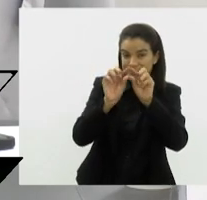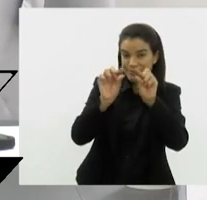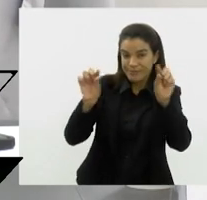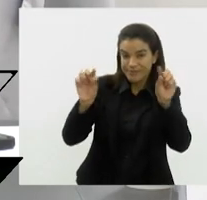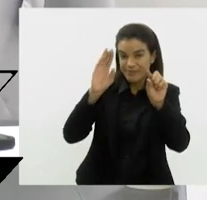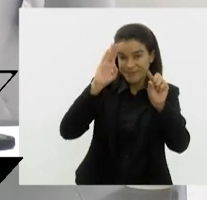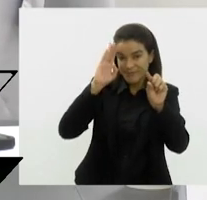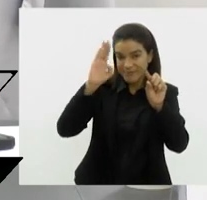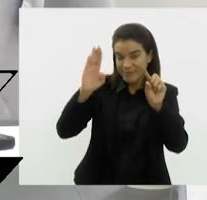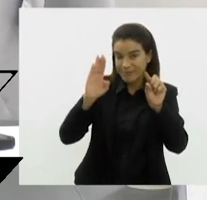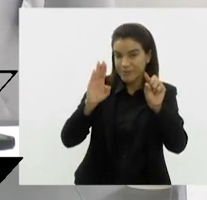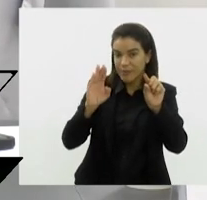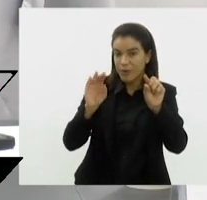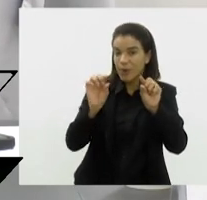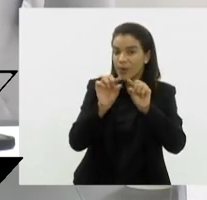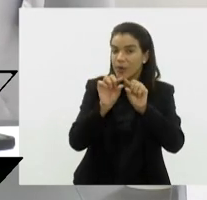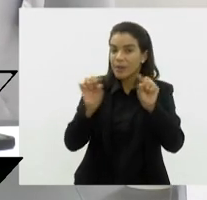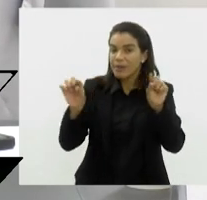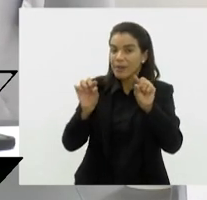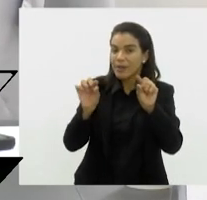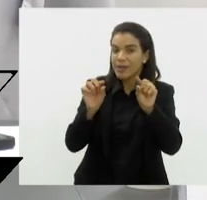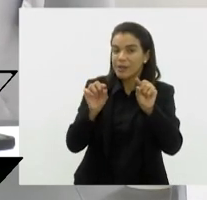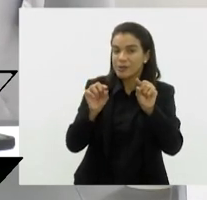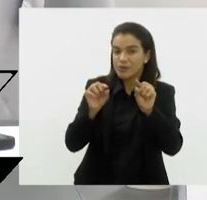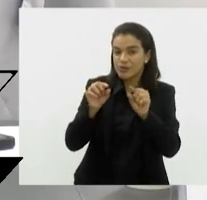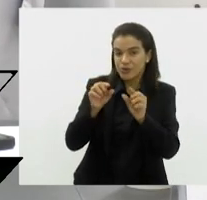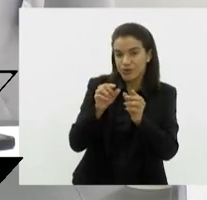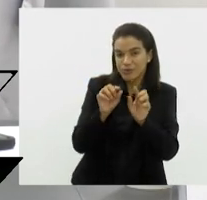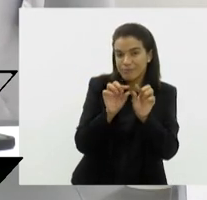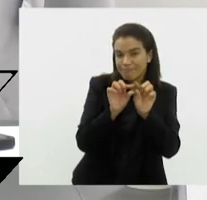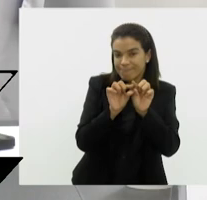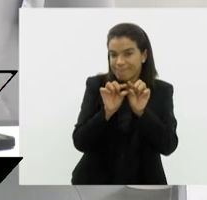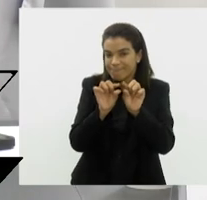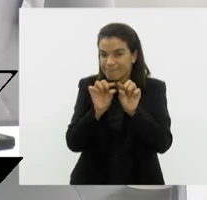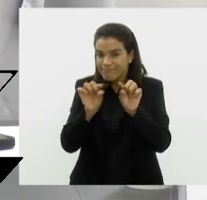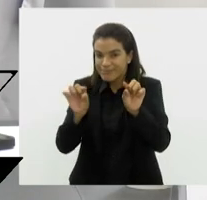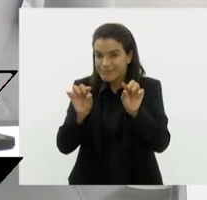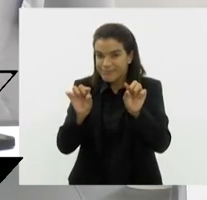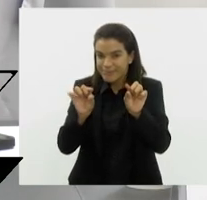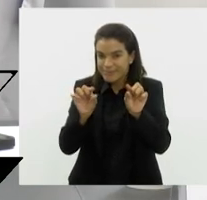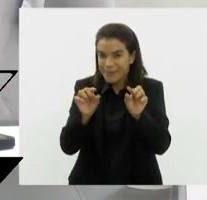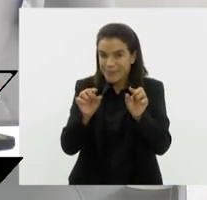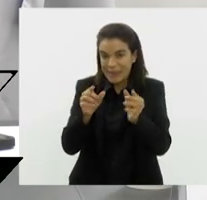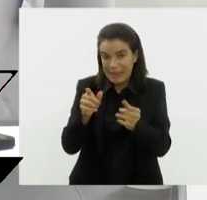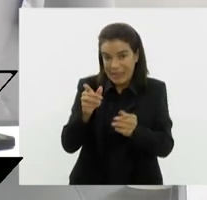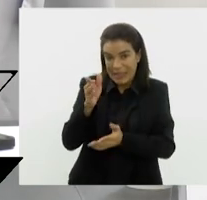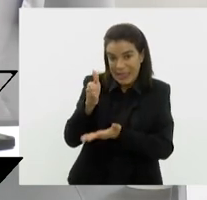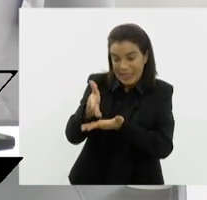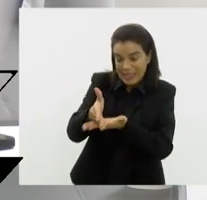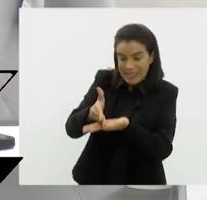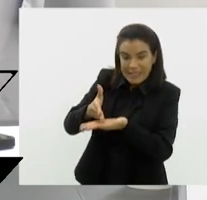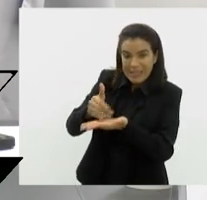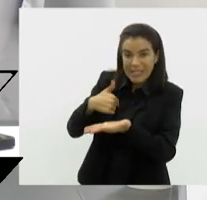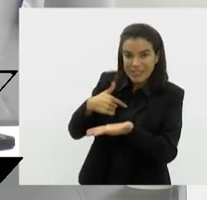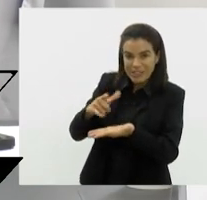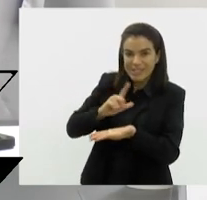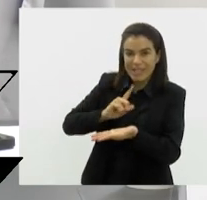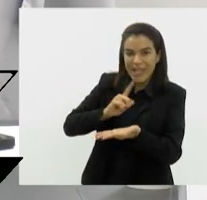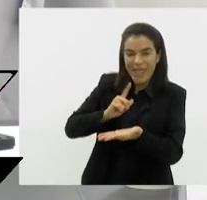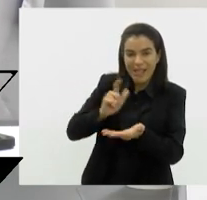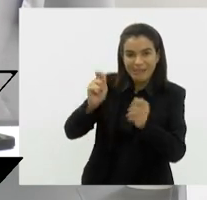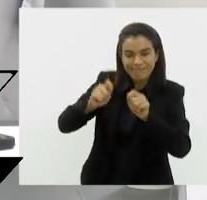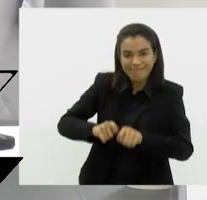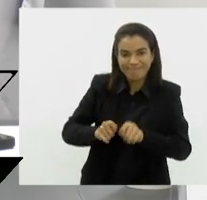PL, o trecho, porque aí fica distrito somente ao trecho que a gente tem capacidade de legislar. Perfeito.